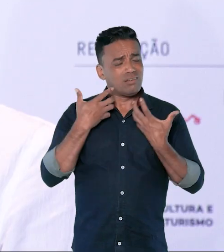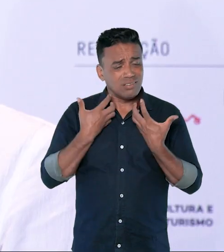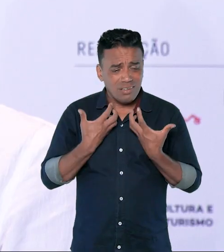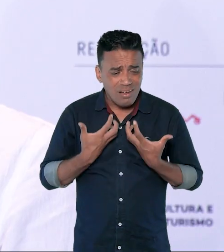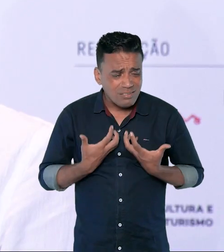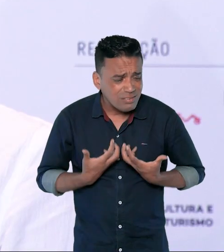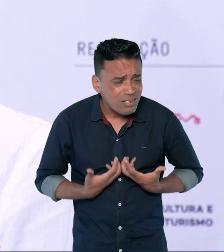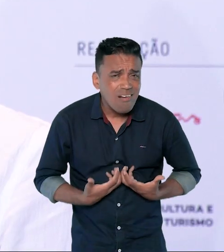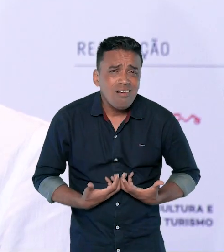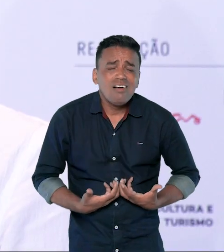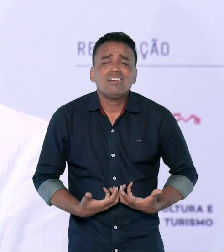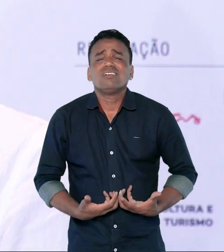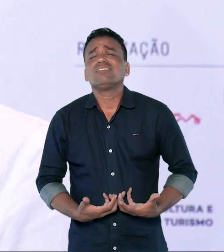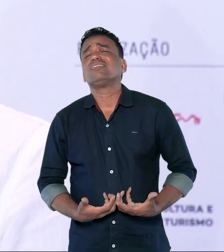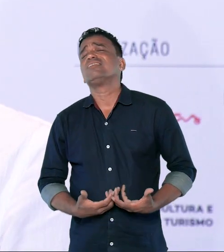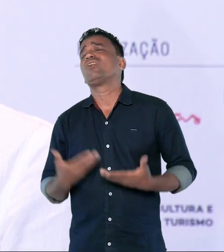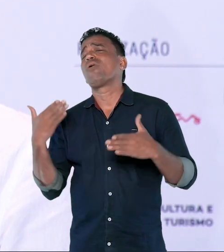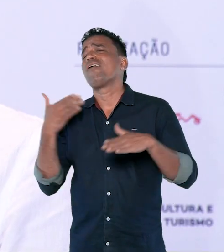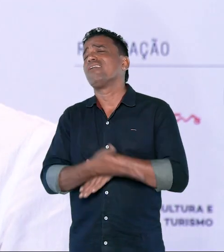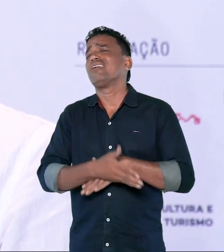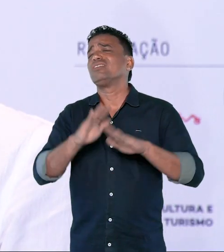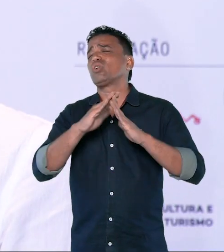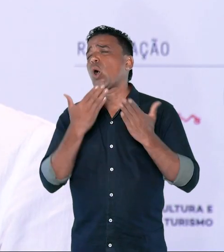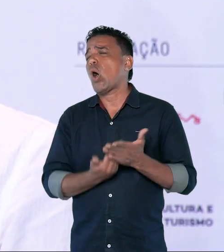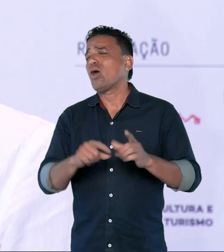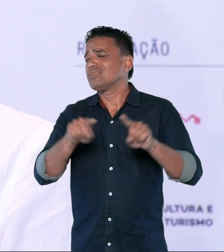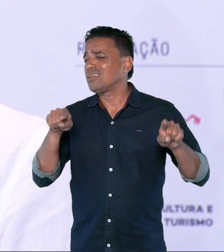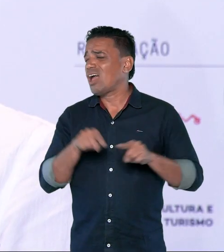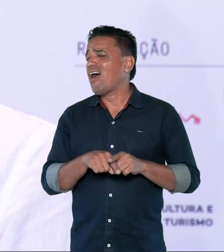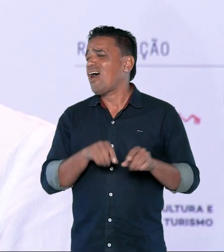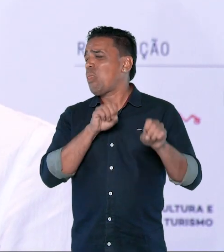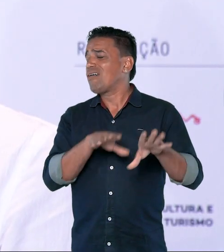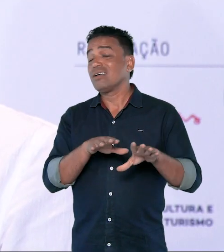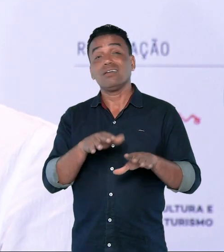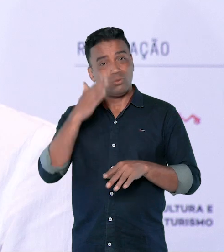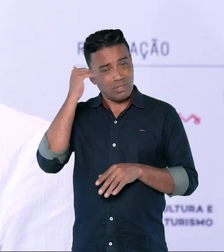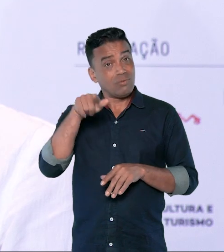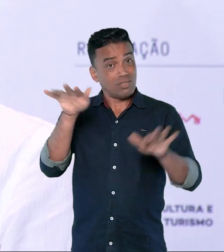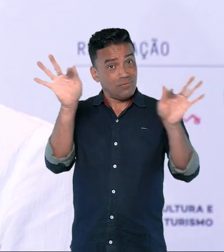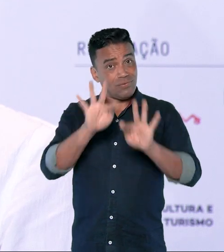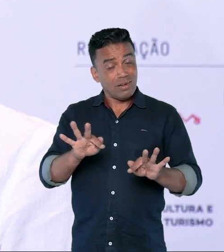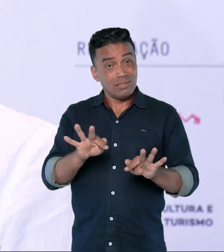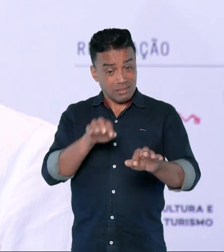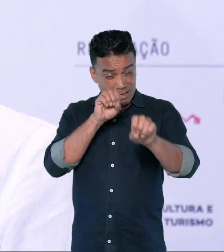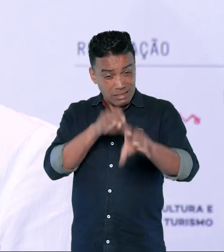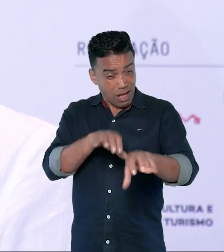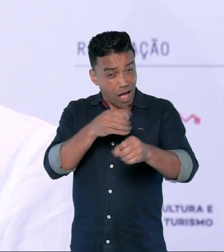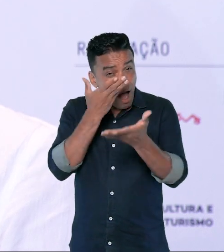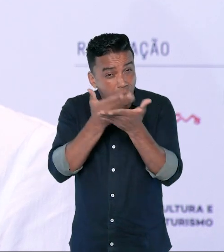cansa, que às vezes você não quer entrar na sala de aula, e eu sei que você fica feliz quando você dá uma aula